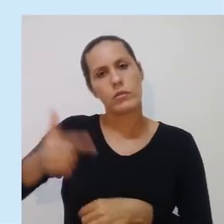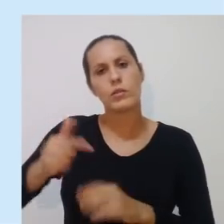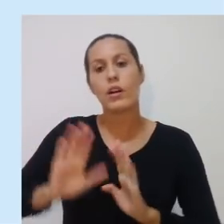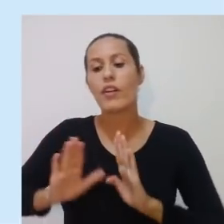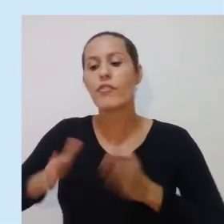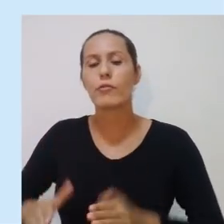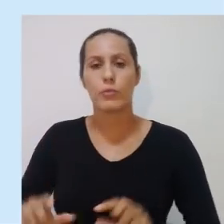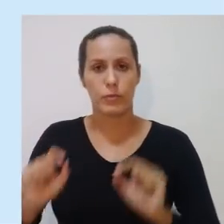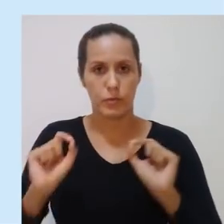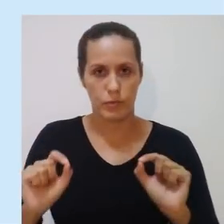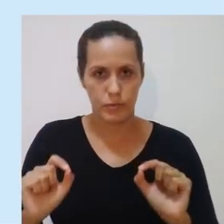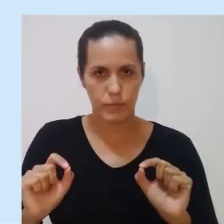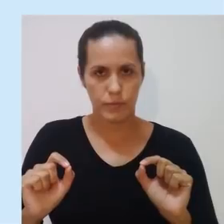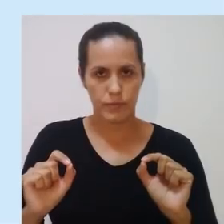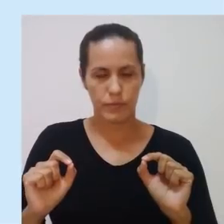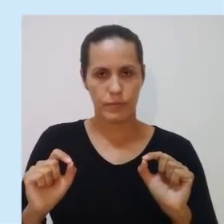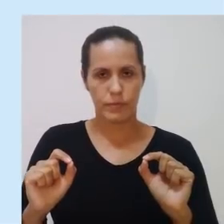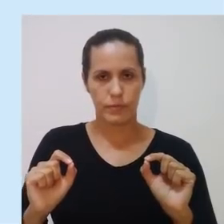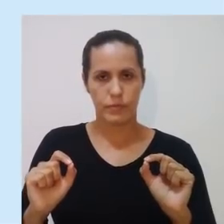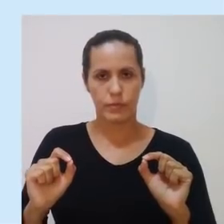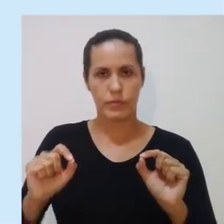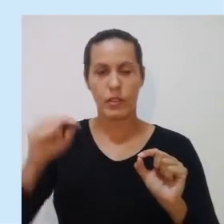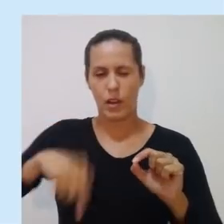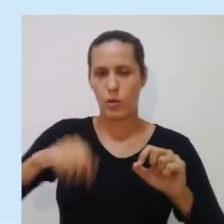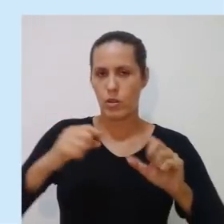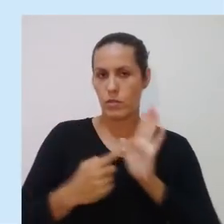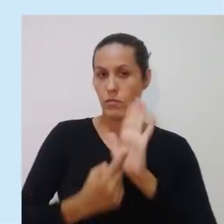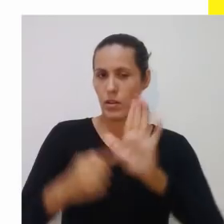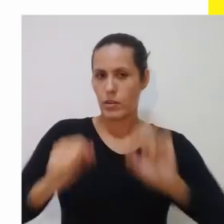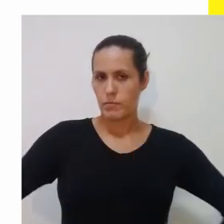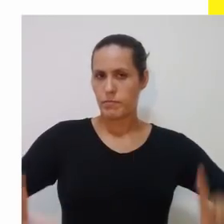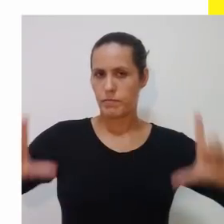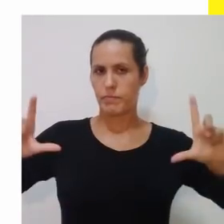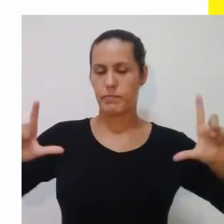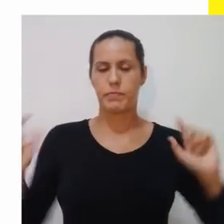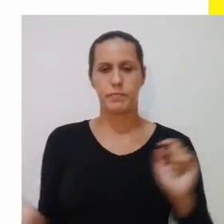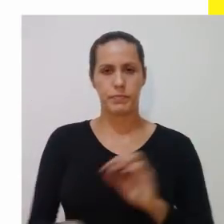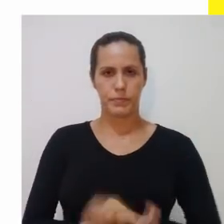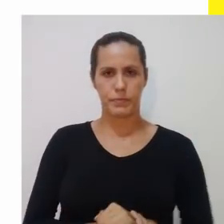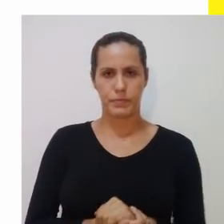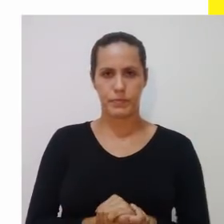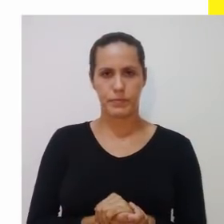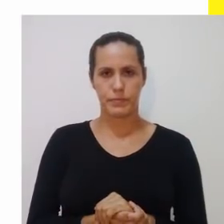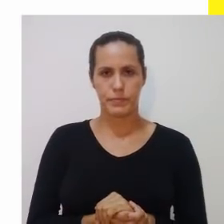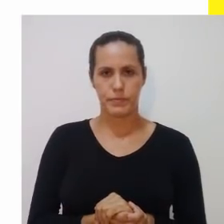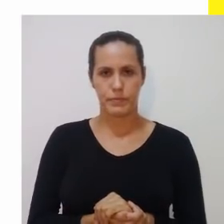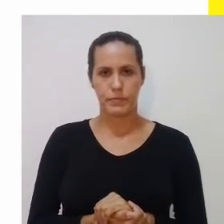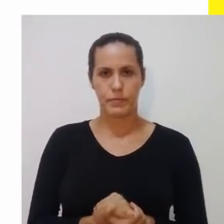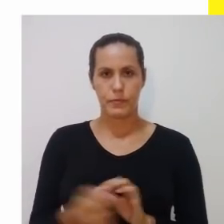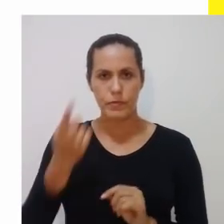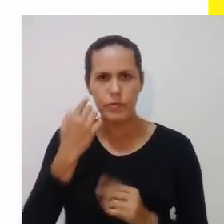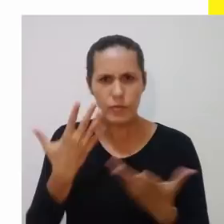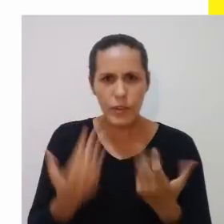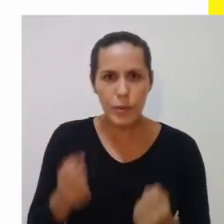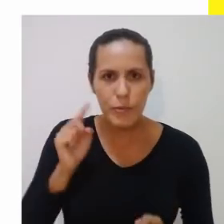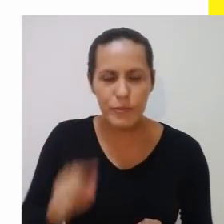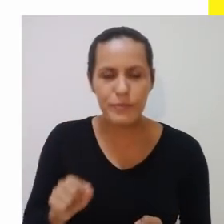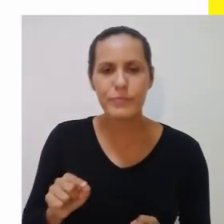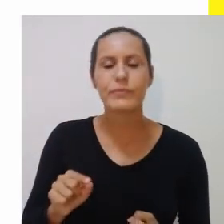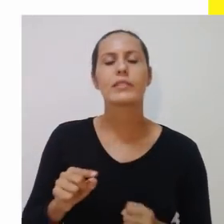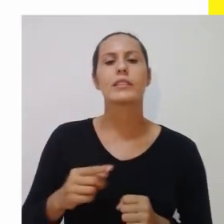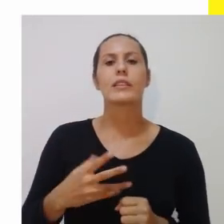A segunda parte desta aula vai focar nisso que está aparecendo aí na tela para vocês. Vamos lá, vamos ver o que está na